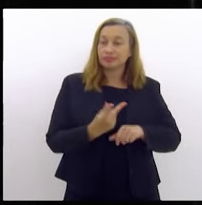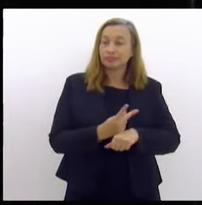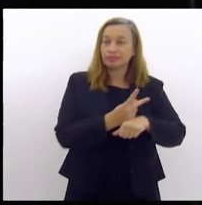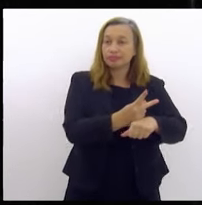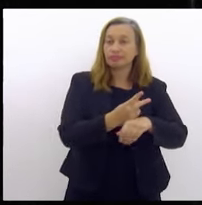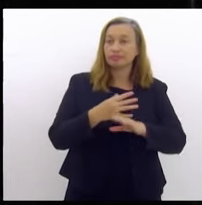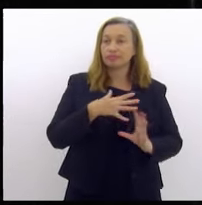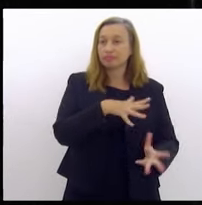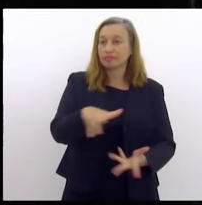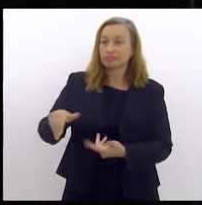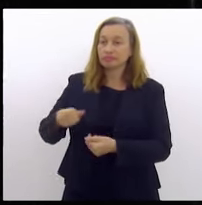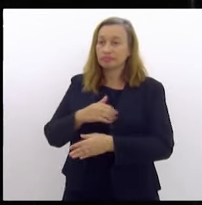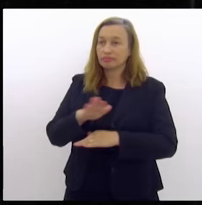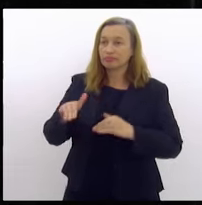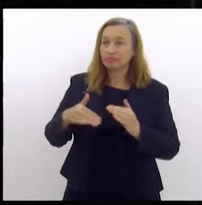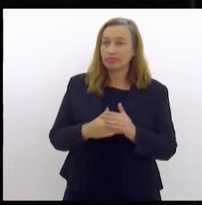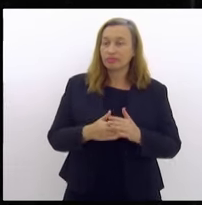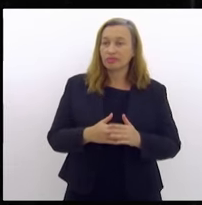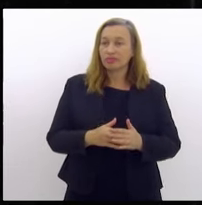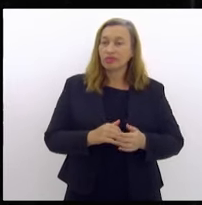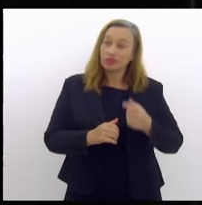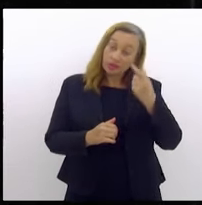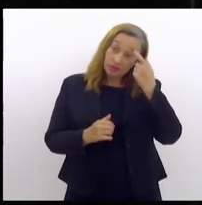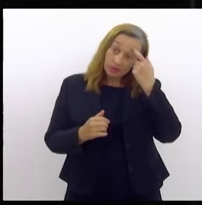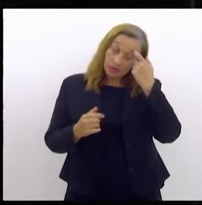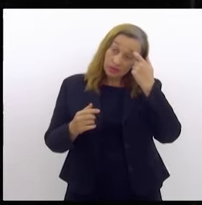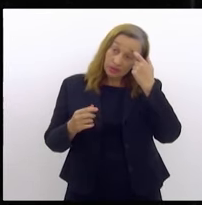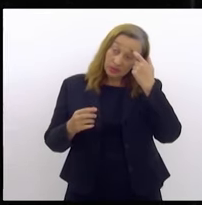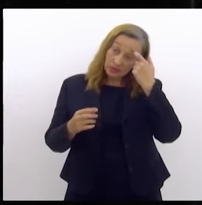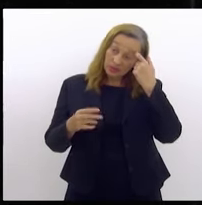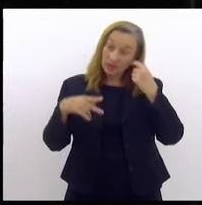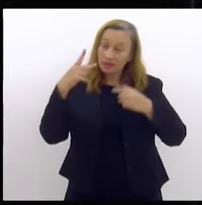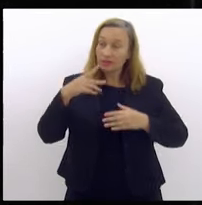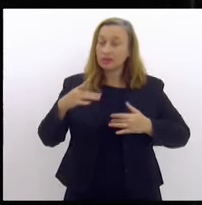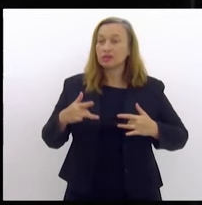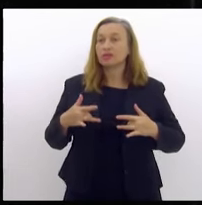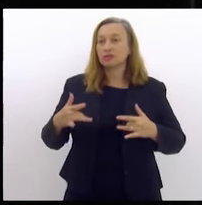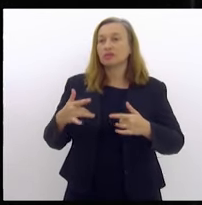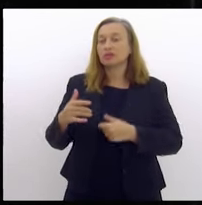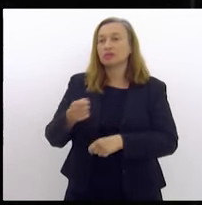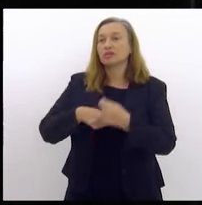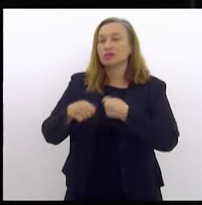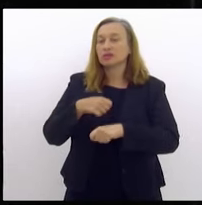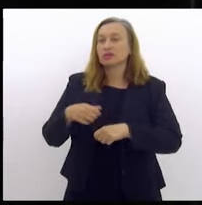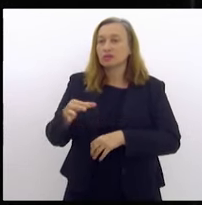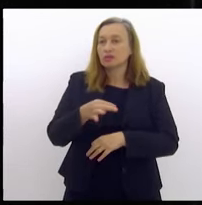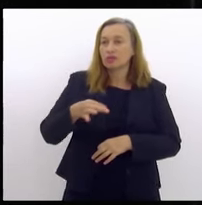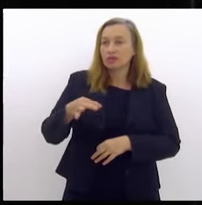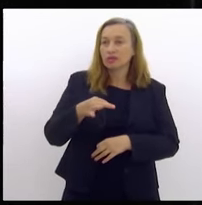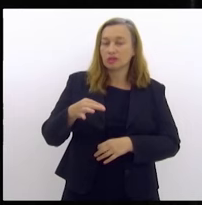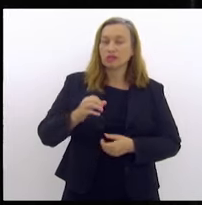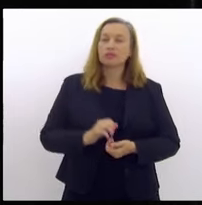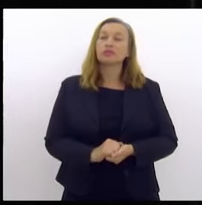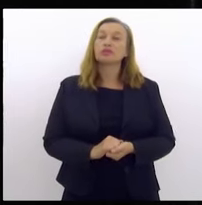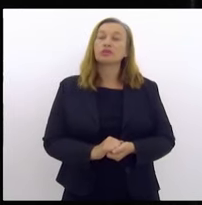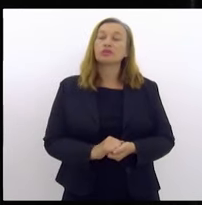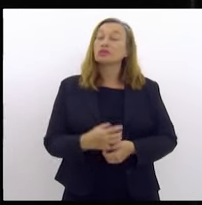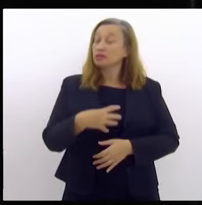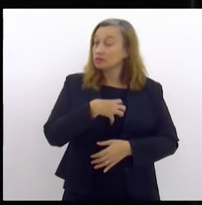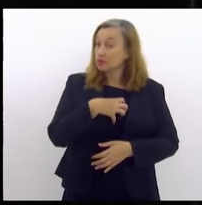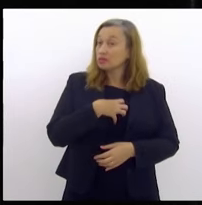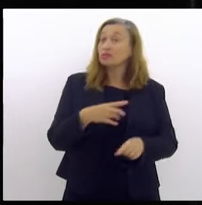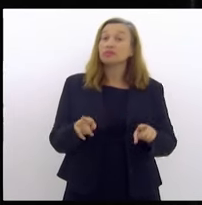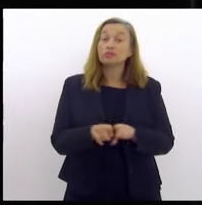inteiro, entre elas as políticas de economia solidária e da moeda social. E, nesse